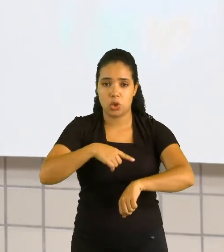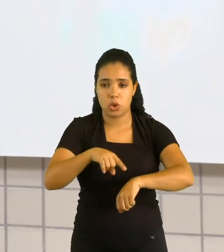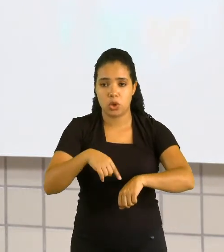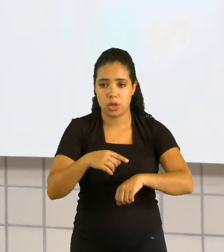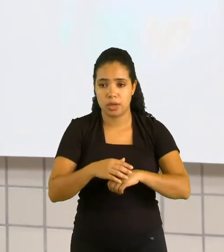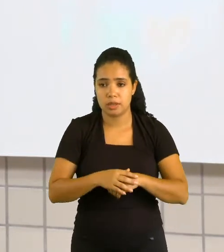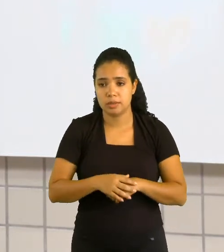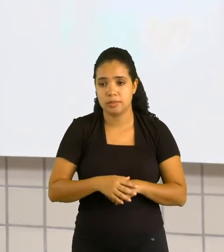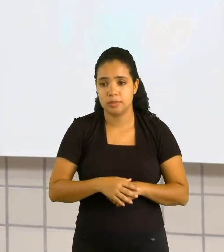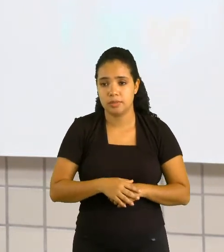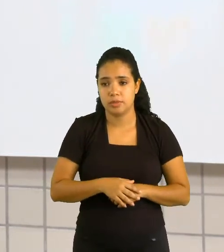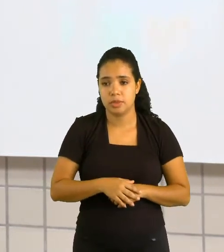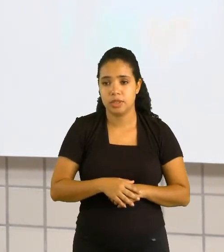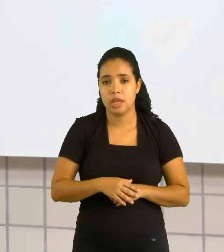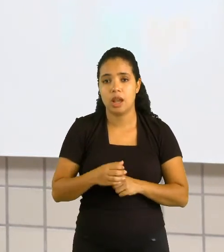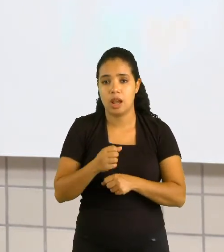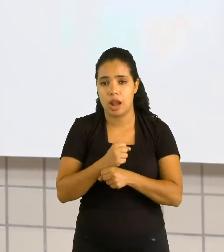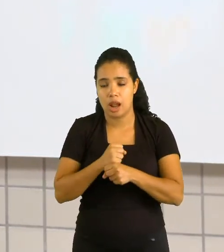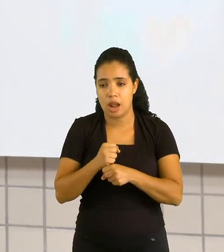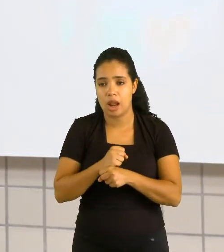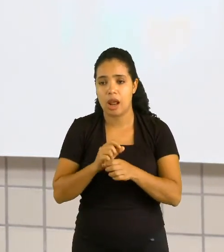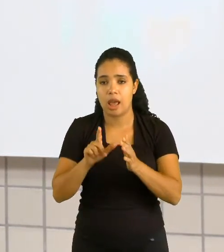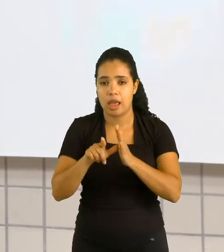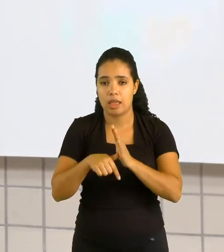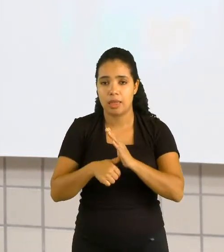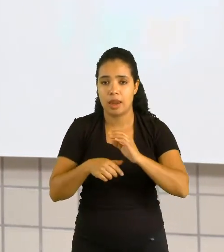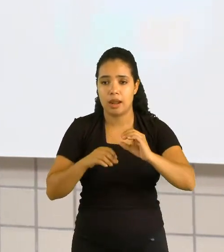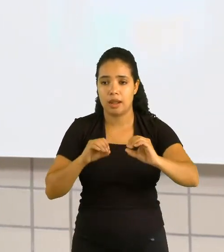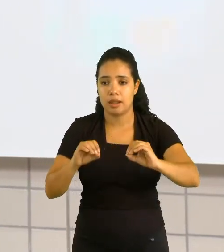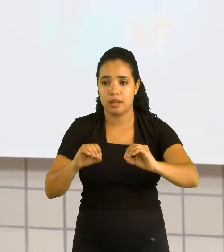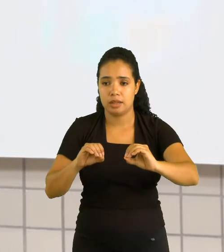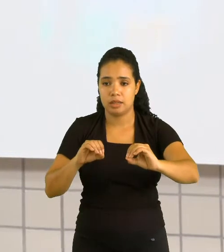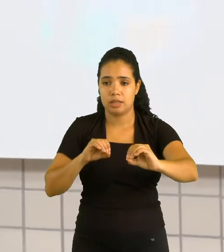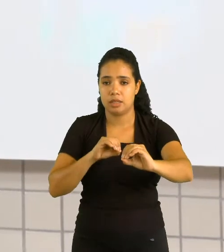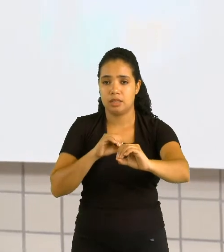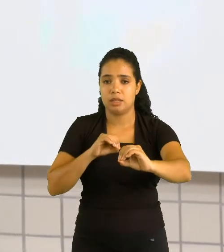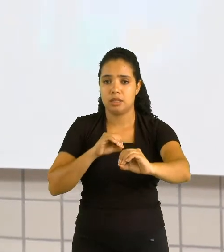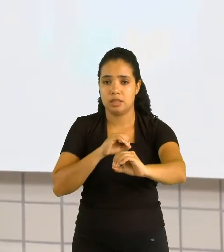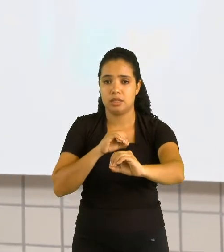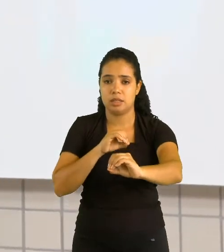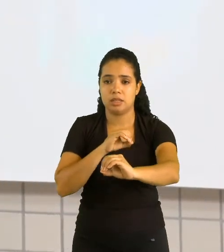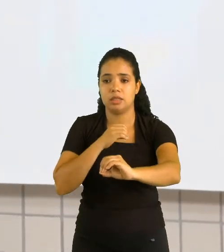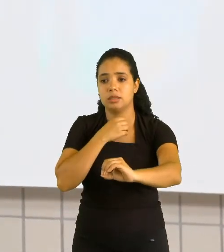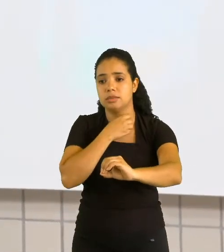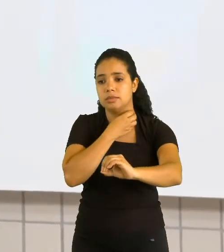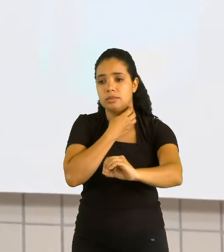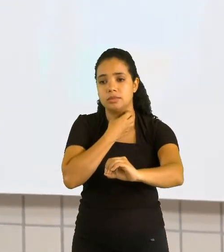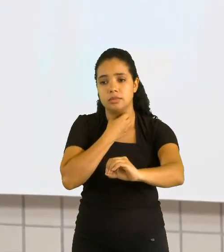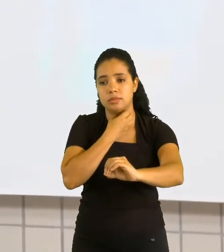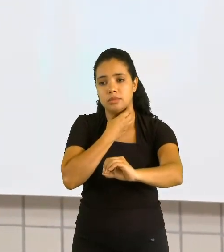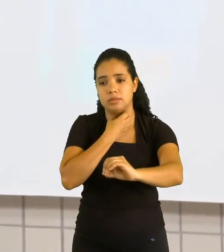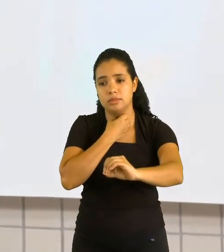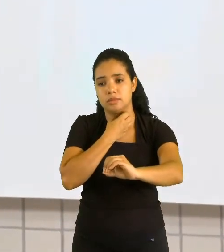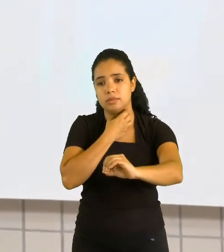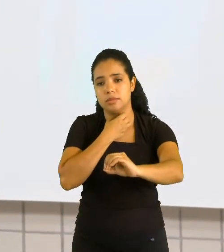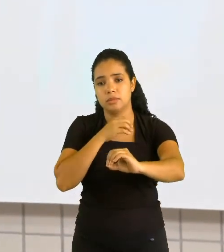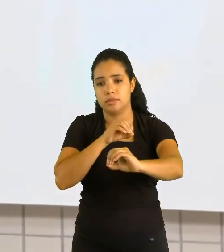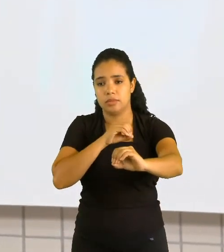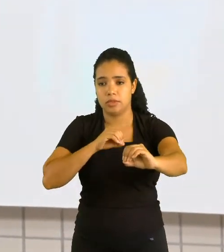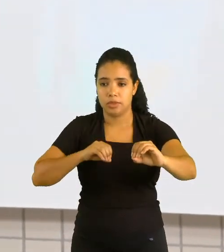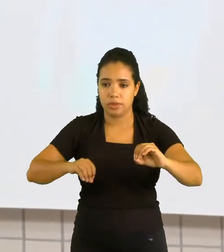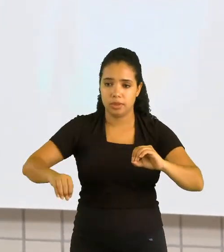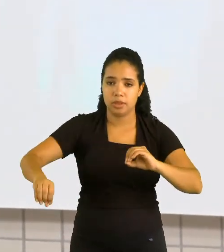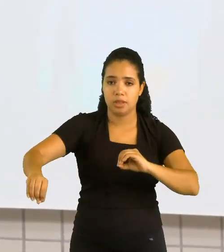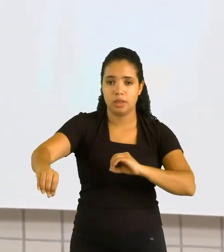fica atrasada 6 horas. Então, dia 31 de dezembro de um ano começou aqui o movimento, então vai